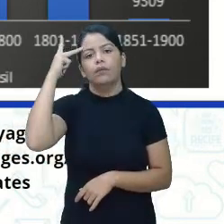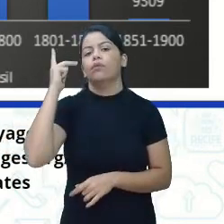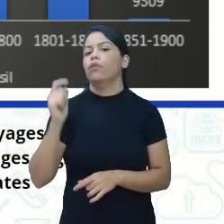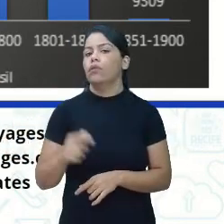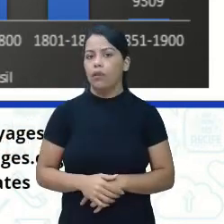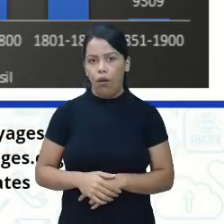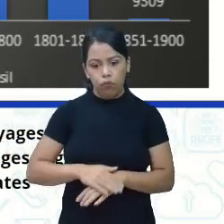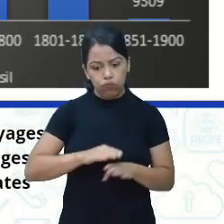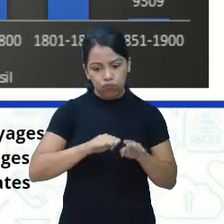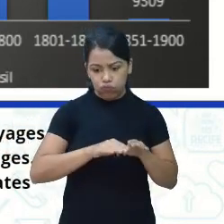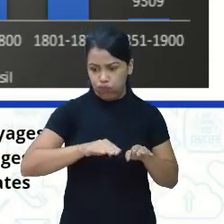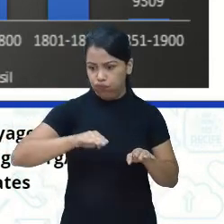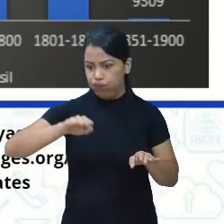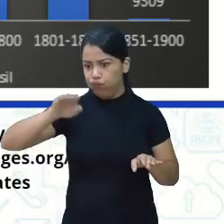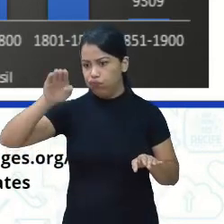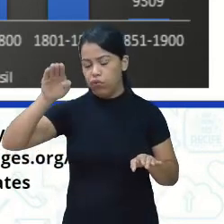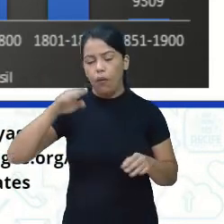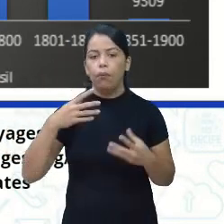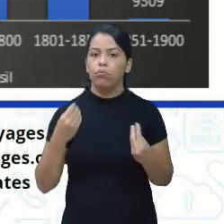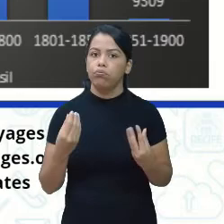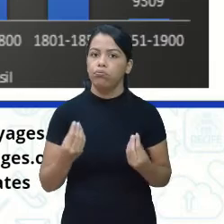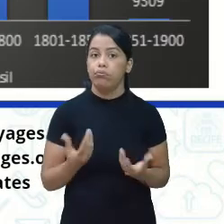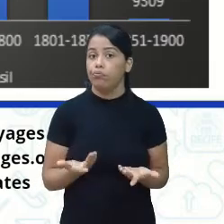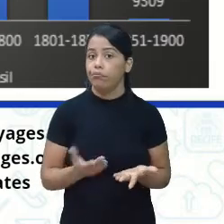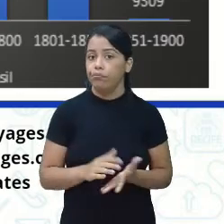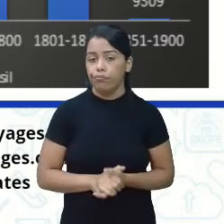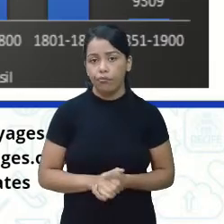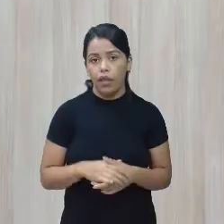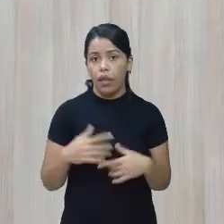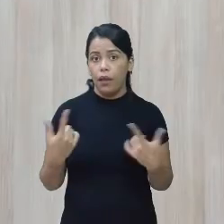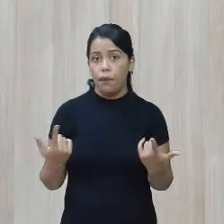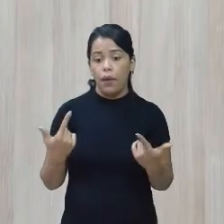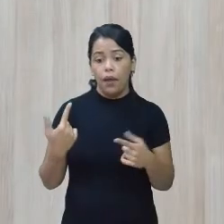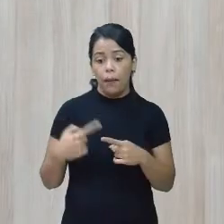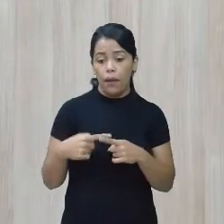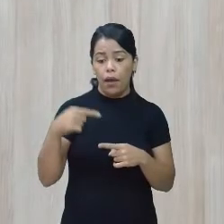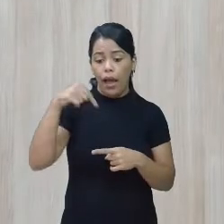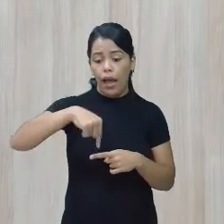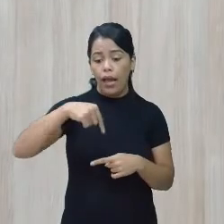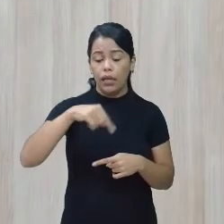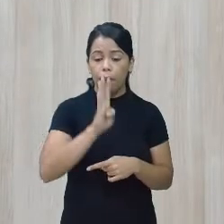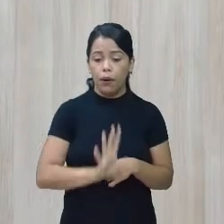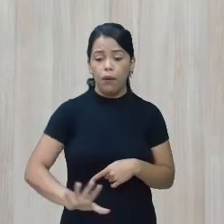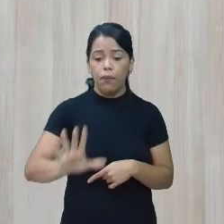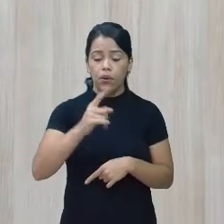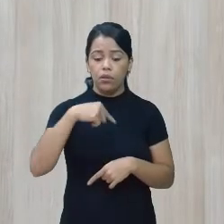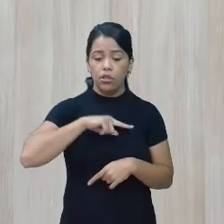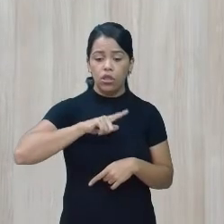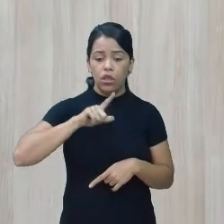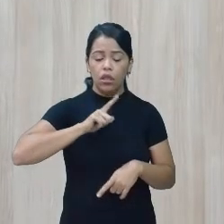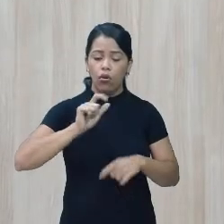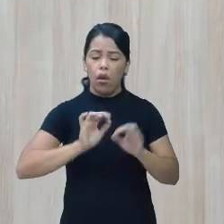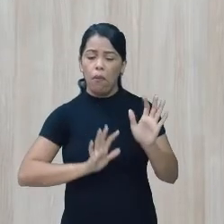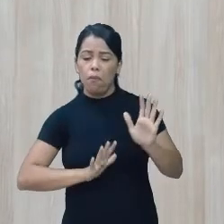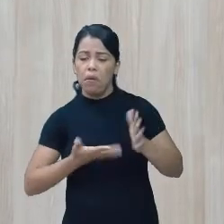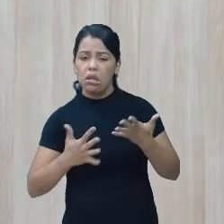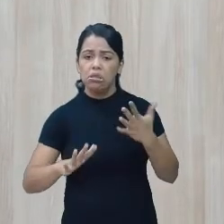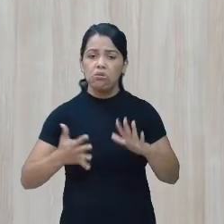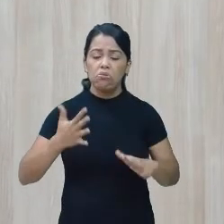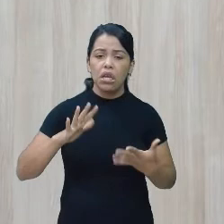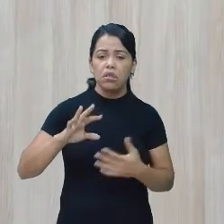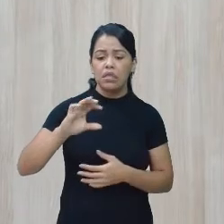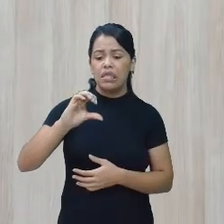crescimento enorme. Considerando que, inclusive, para o Brasil, nós vamos ter uma estimativa de cerca de 6 milhões de